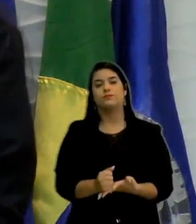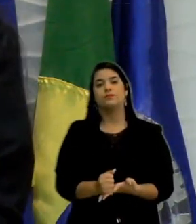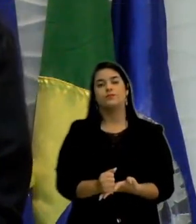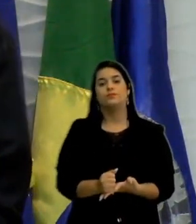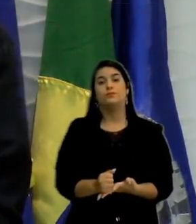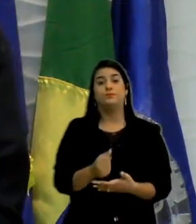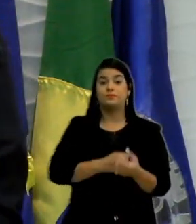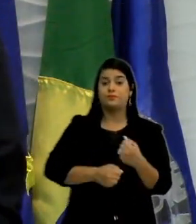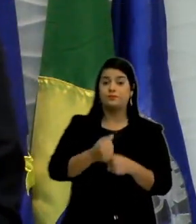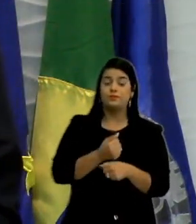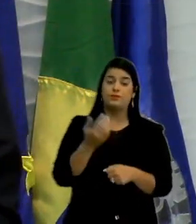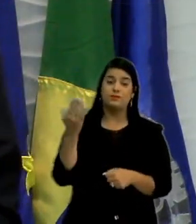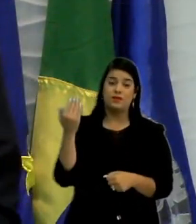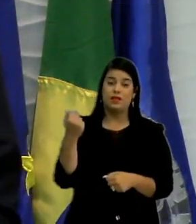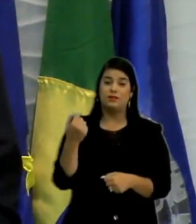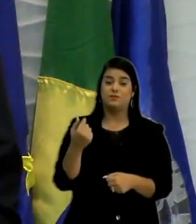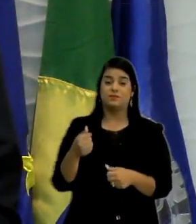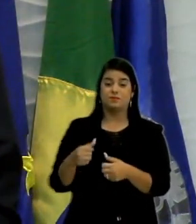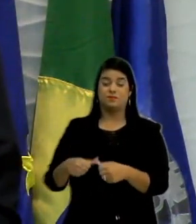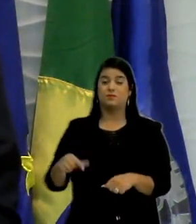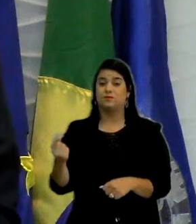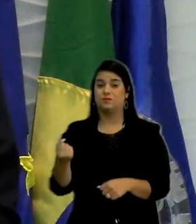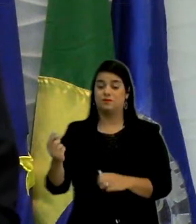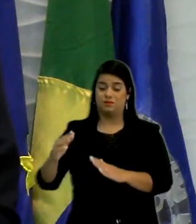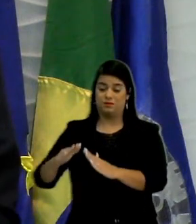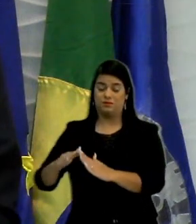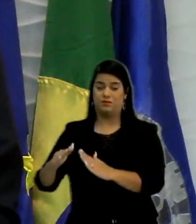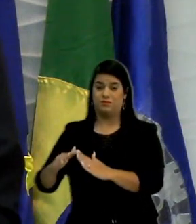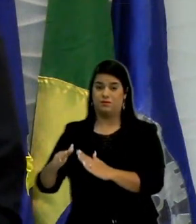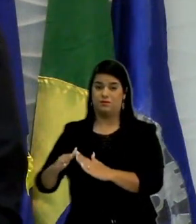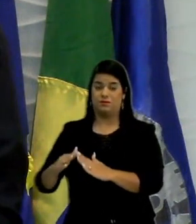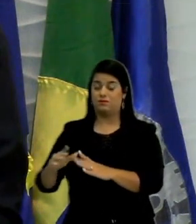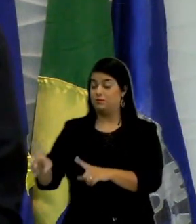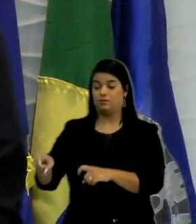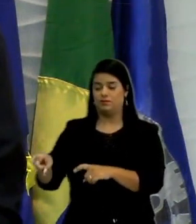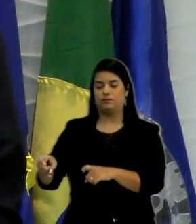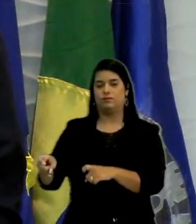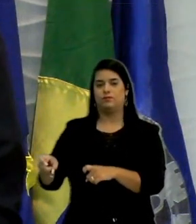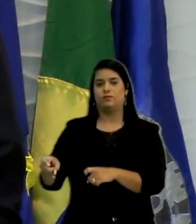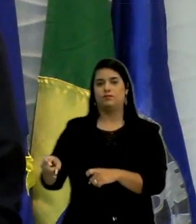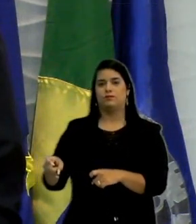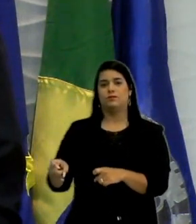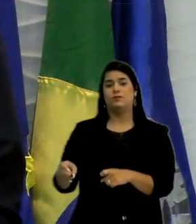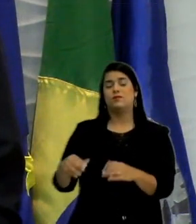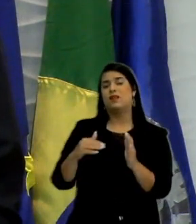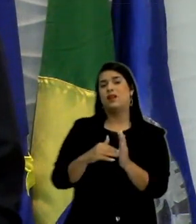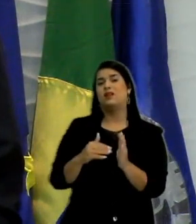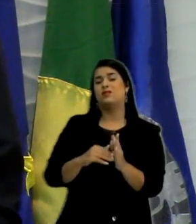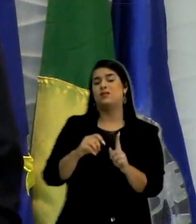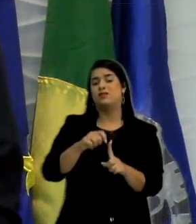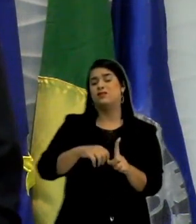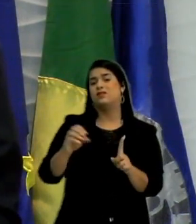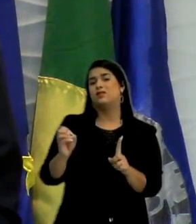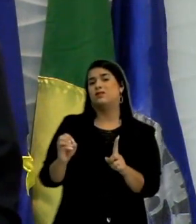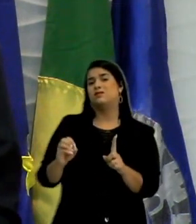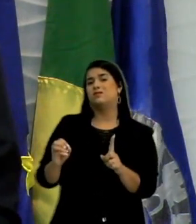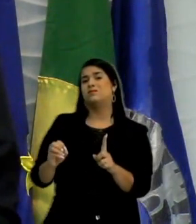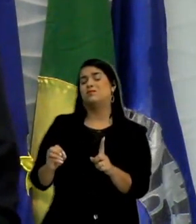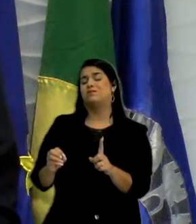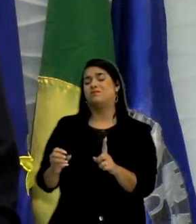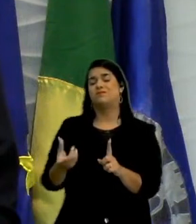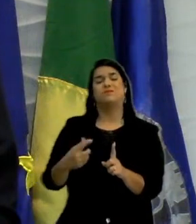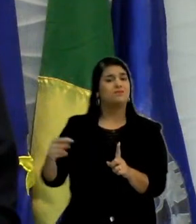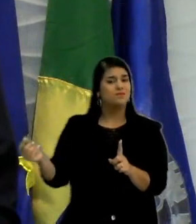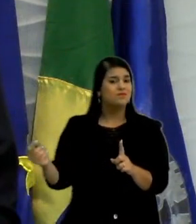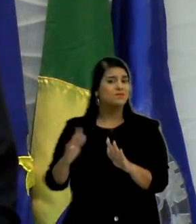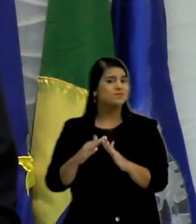passado, ficou uma criança lá no sítio Poço Doce até o mês de outubro sem estar na sala de aula, senhor presidente, porque não